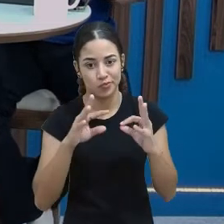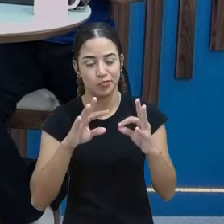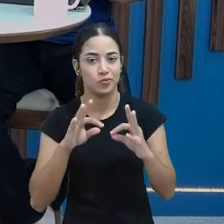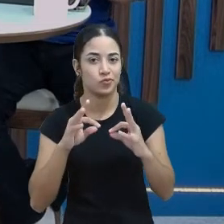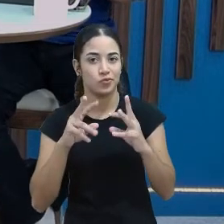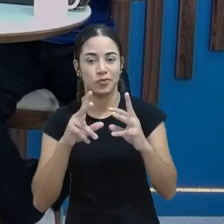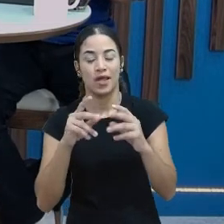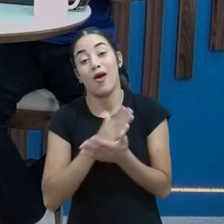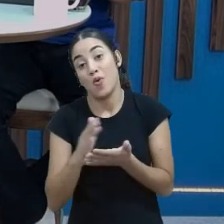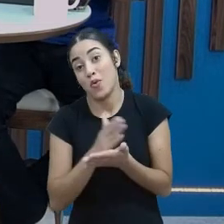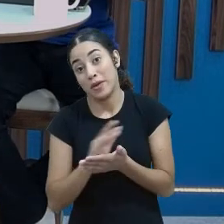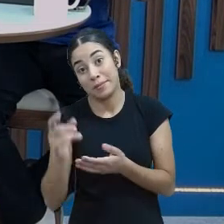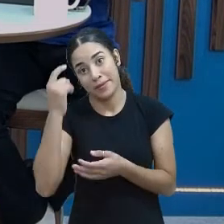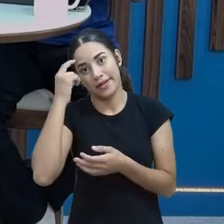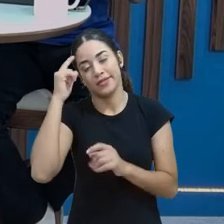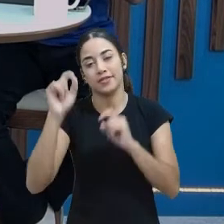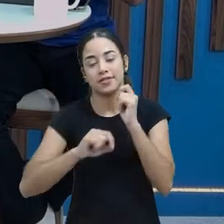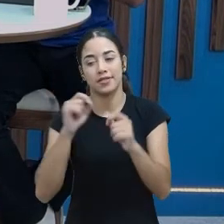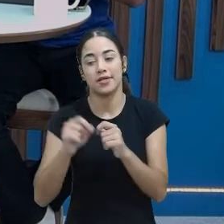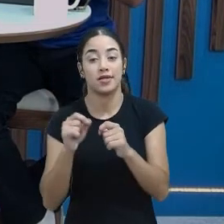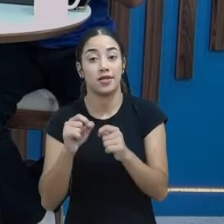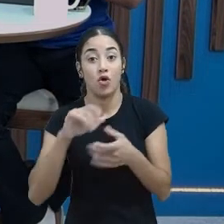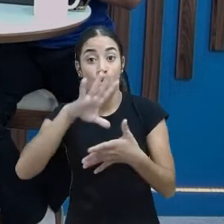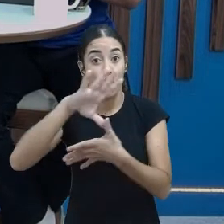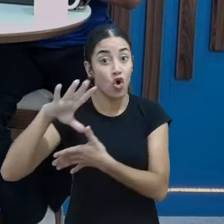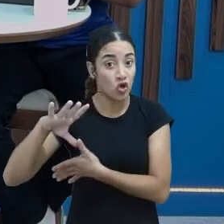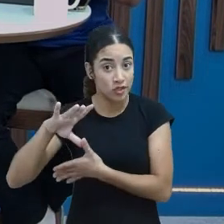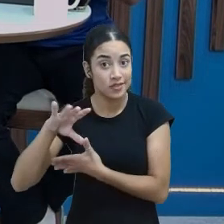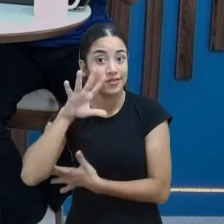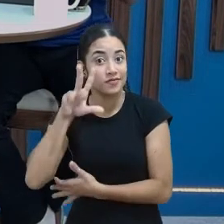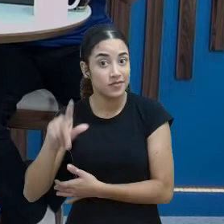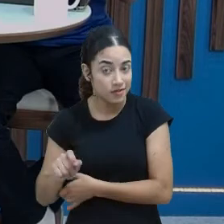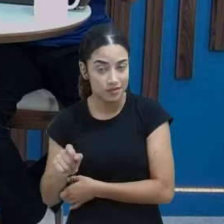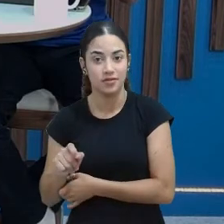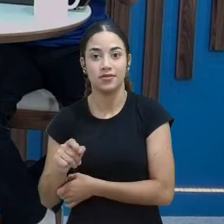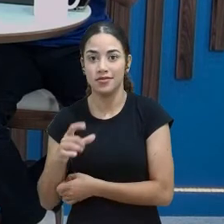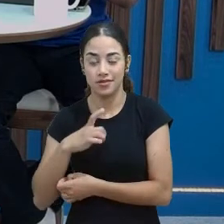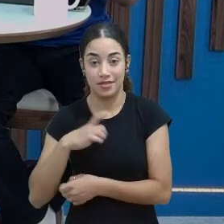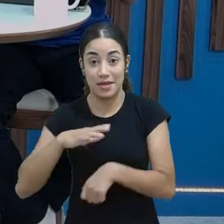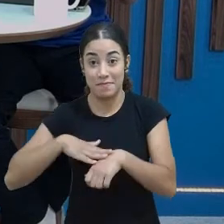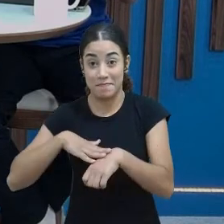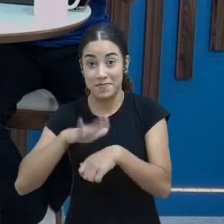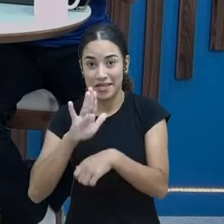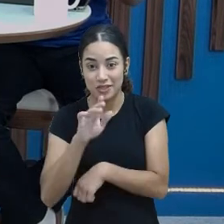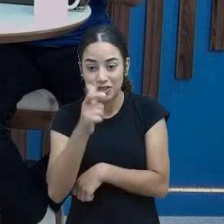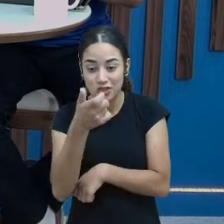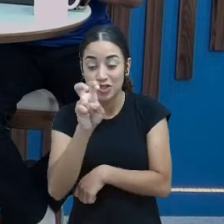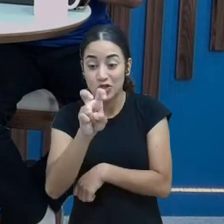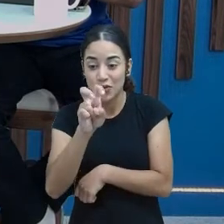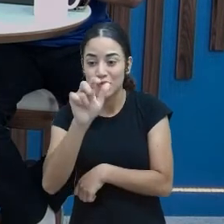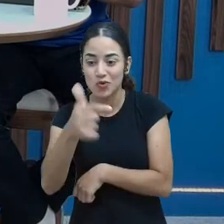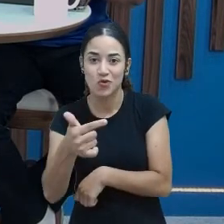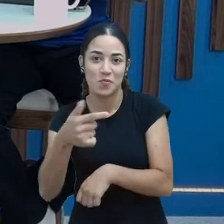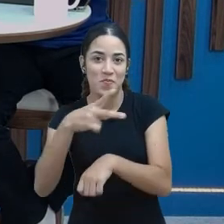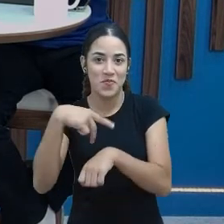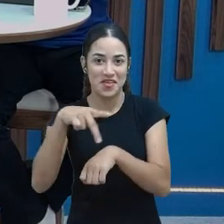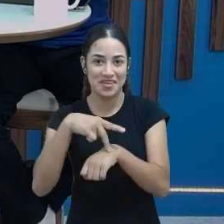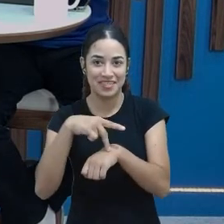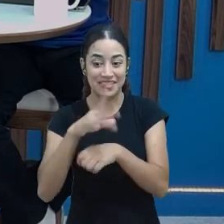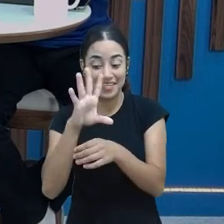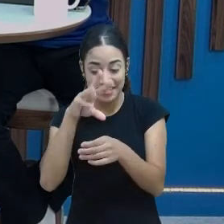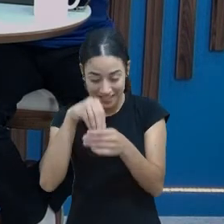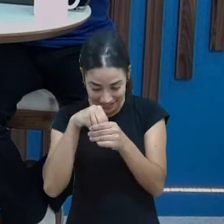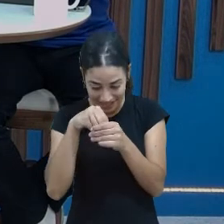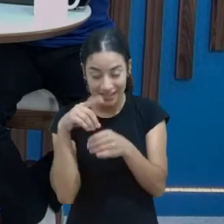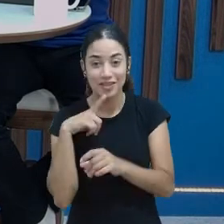África. Né? O continente africano ele tem mais de 52 países. Dentre